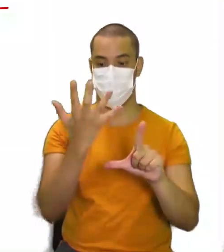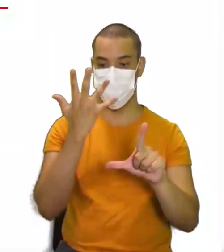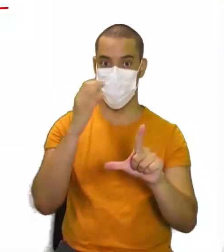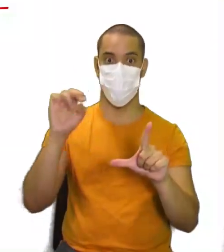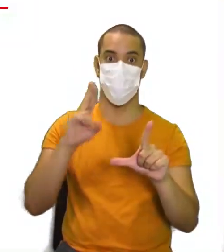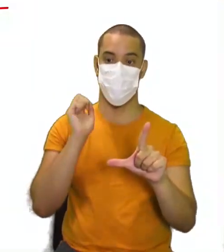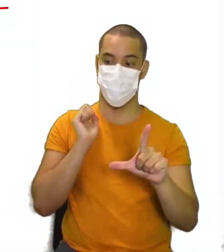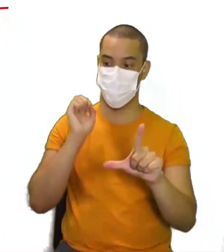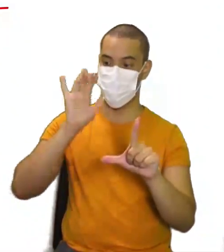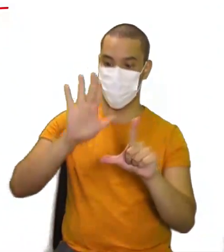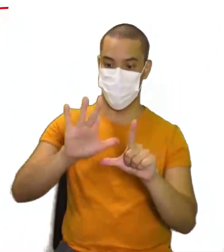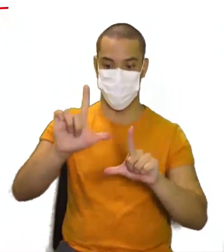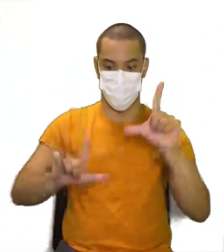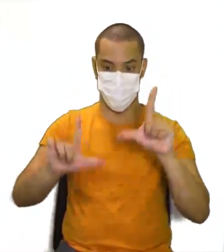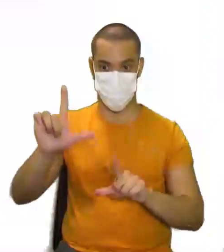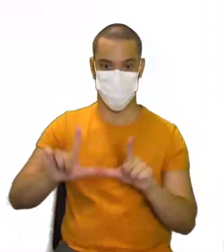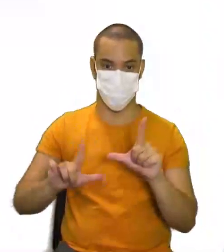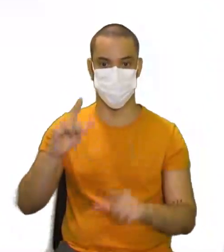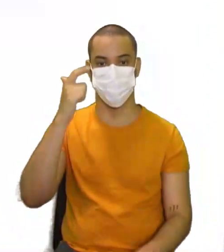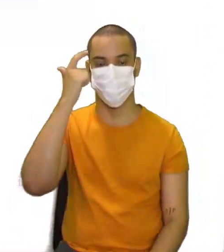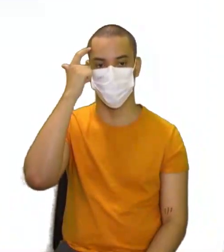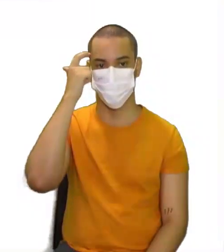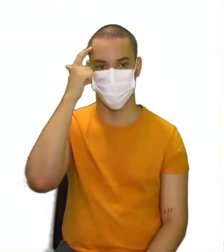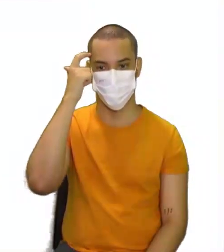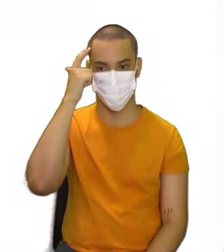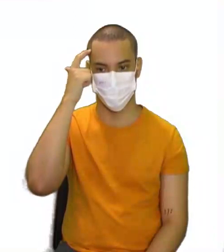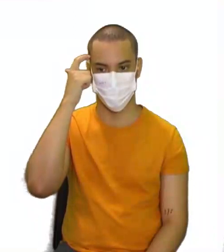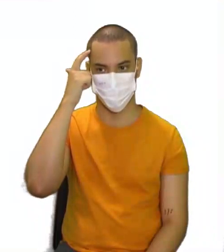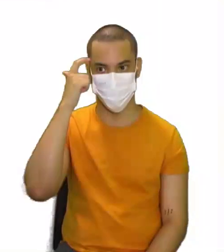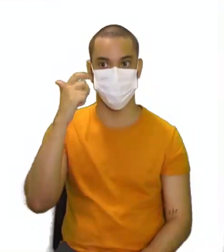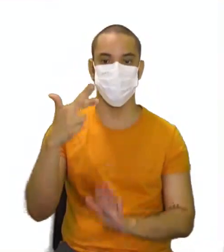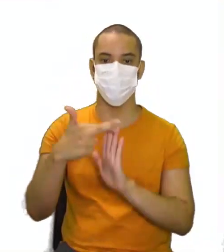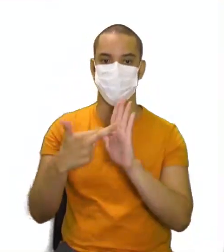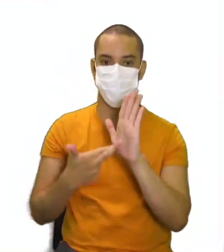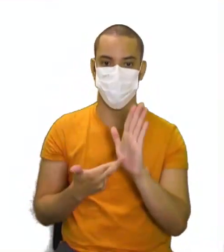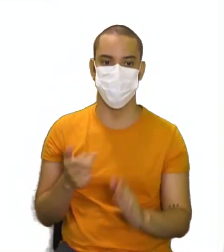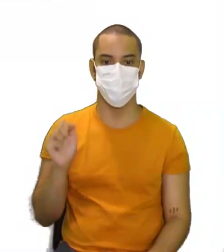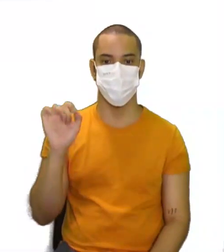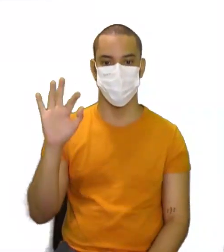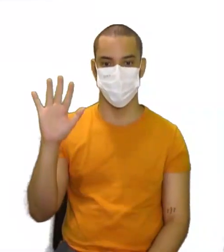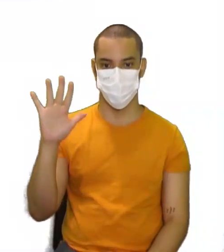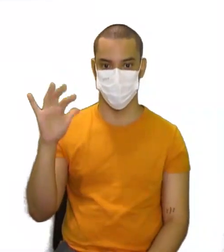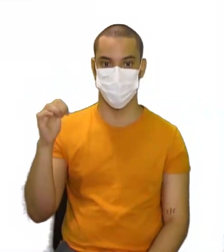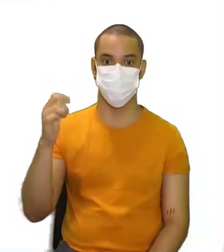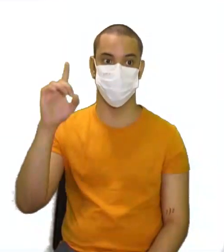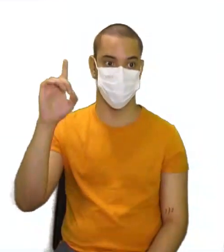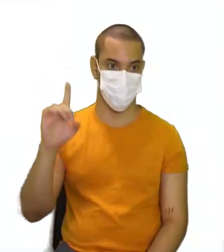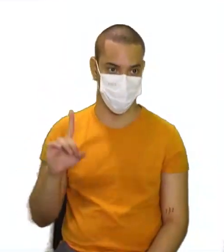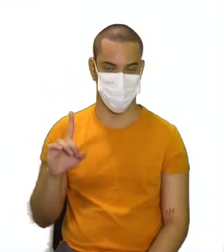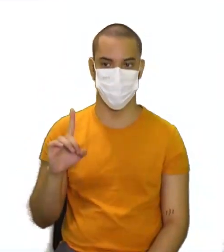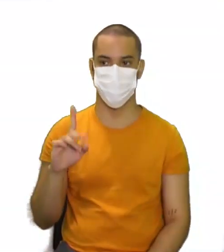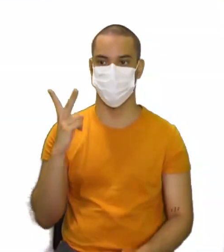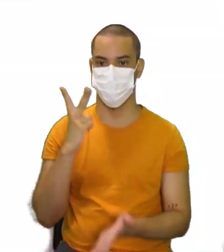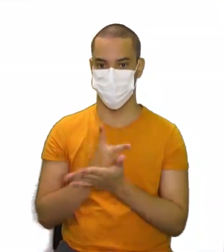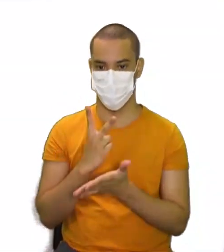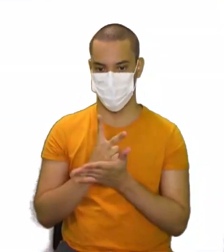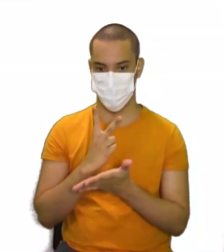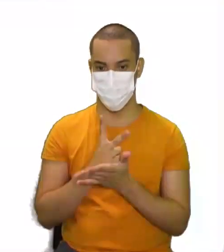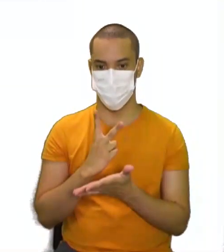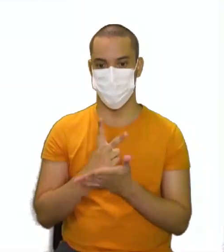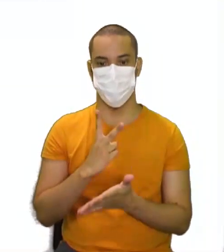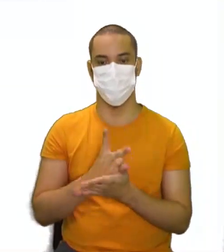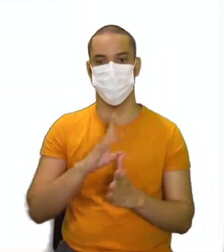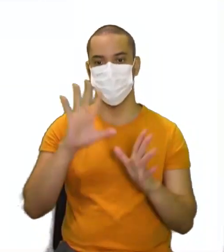vai entrar na TV, se você pensar dessa forma. A regra da mão direita, né, de